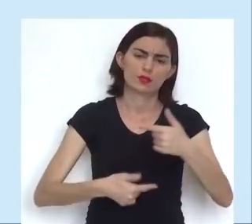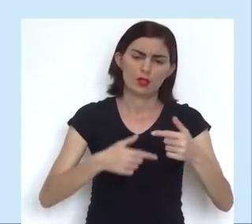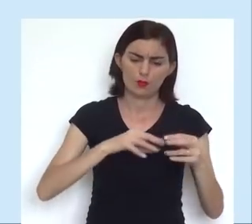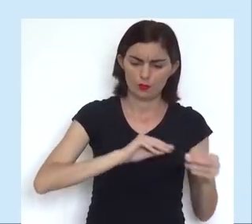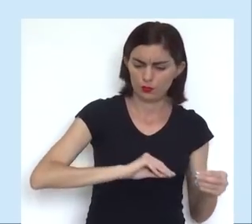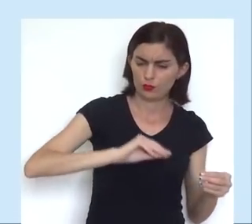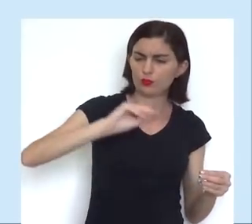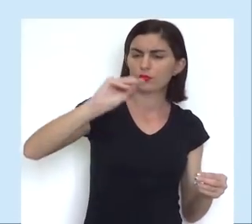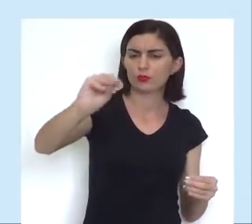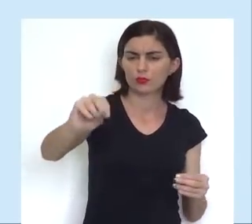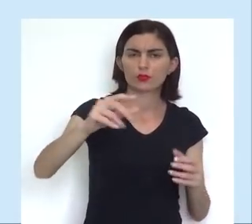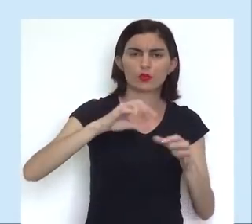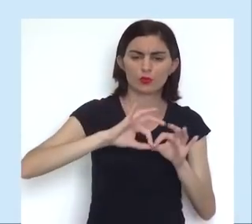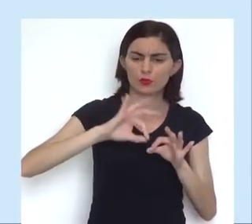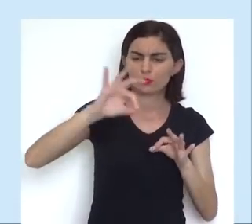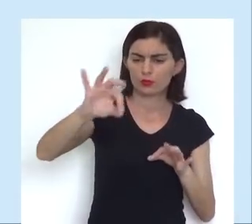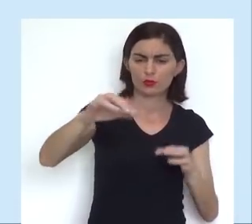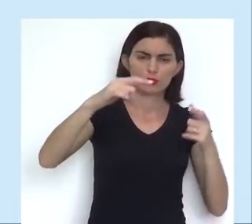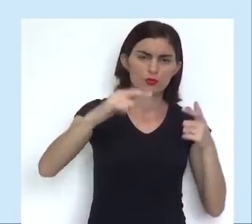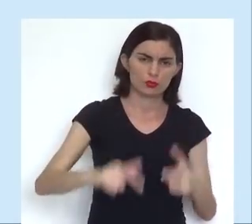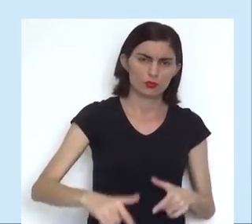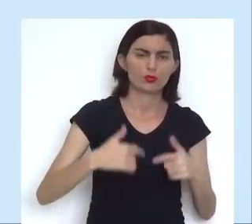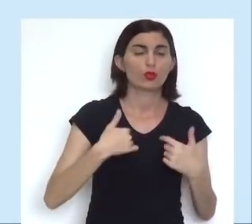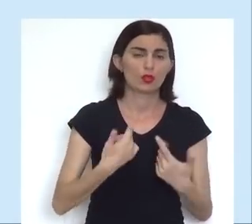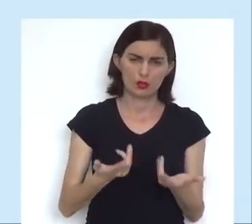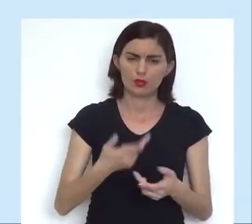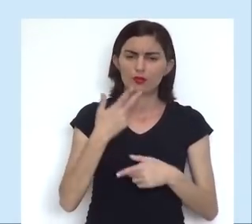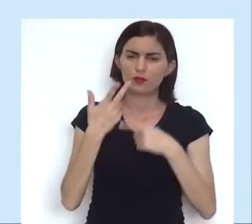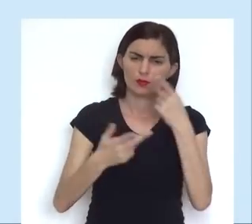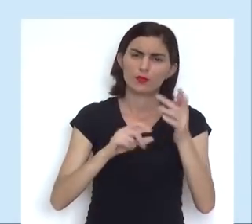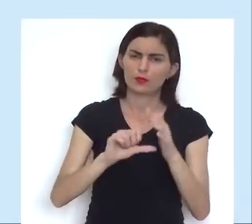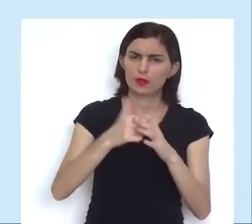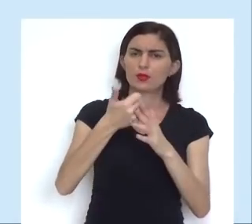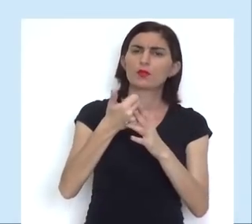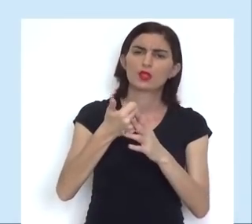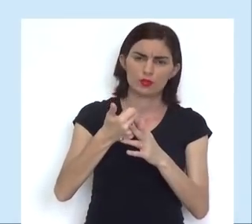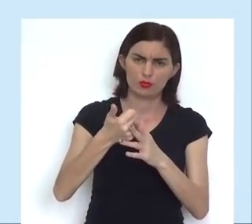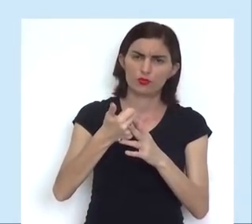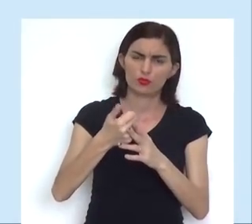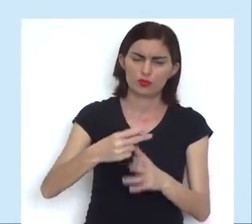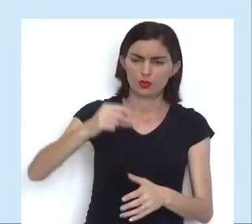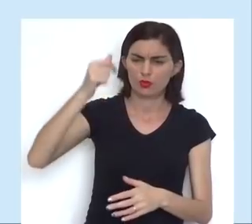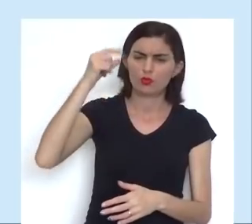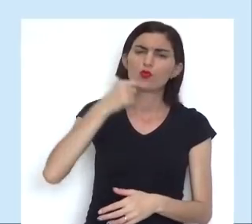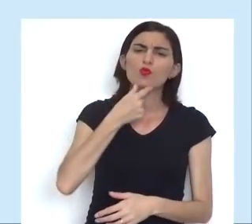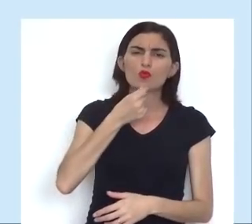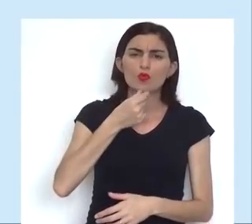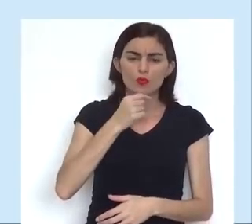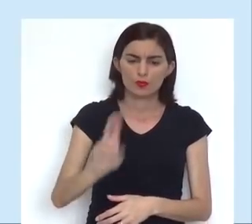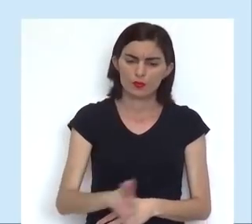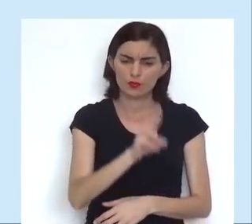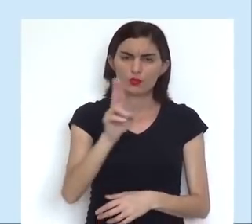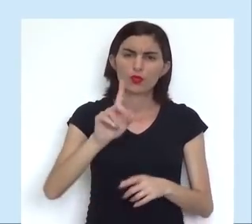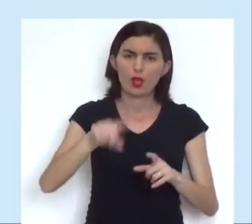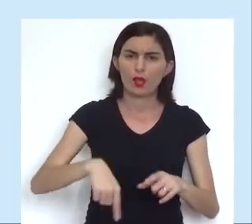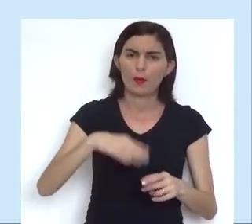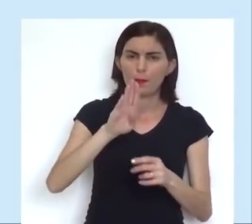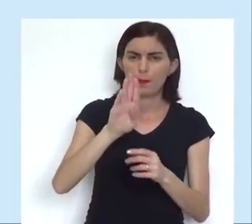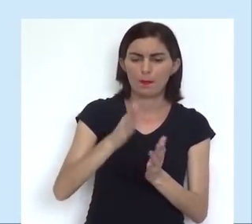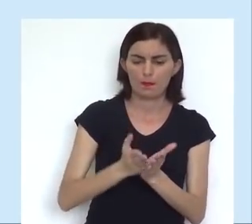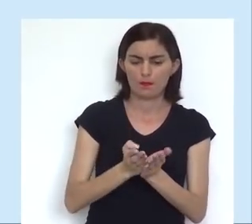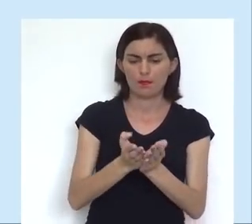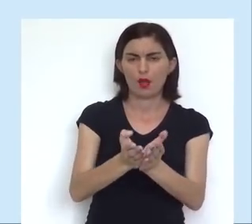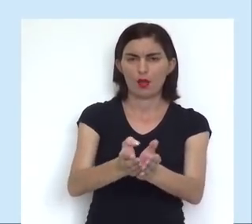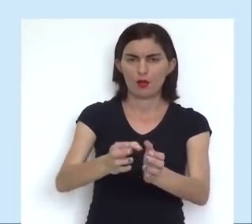se deslocar para grandes territórios. Tá? Eu posso dizer para vocês que esse foi um dos primeiros transportes, tá, que o homem ele utilizou, que é o barco.